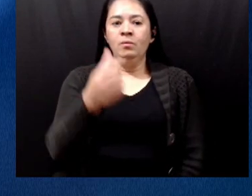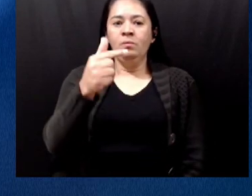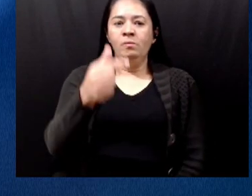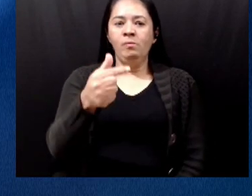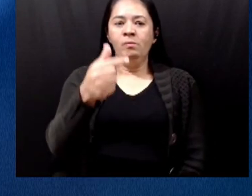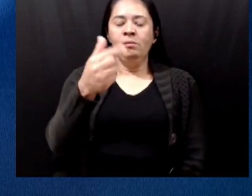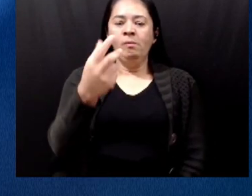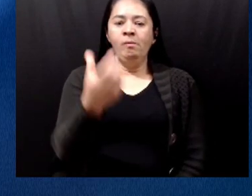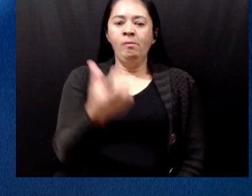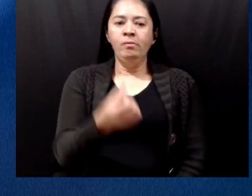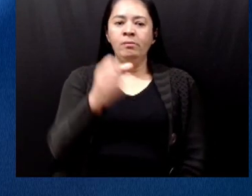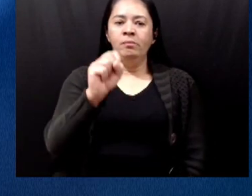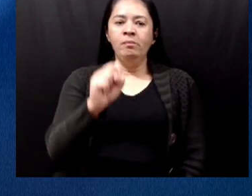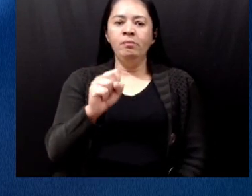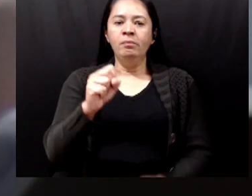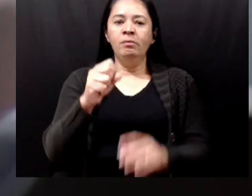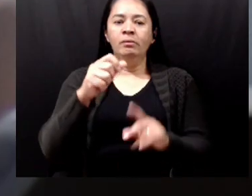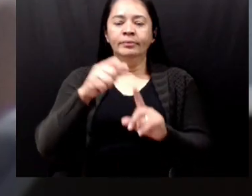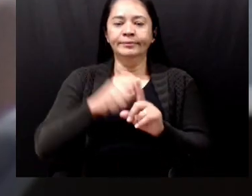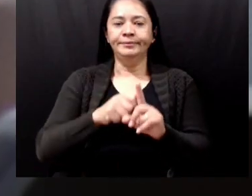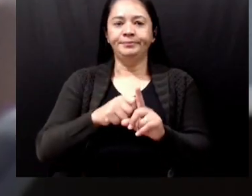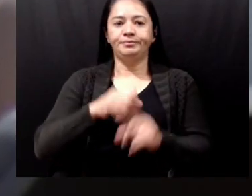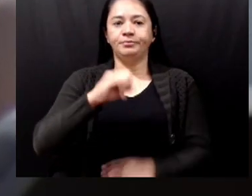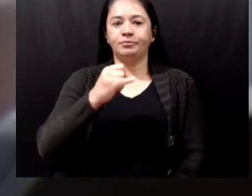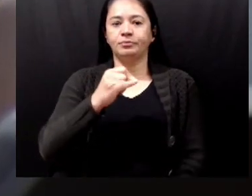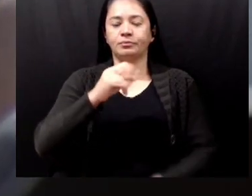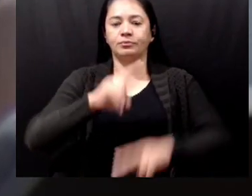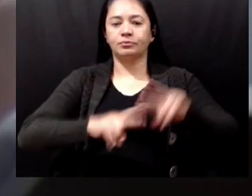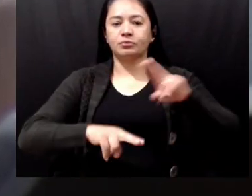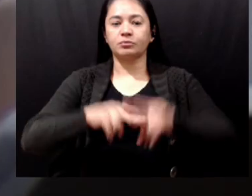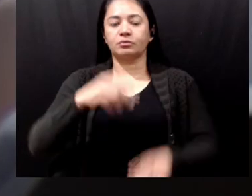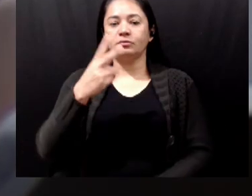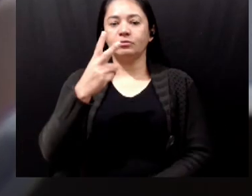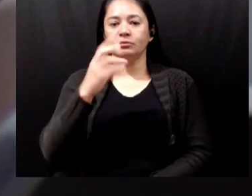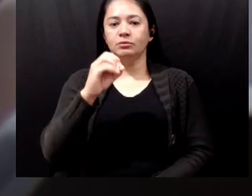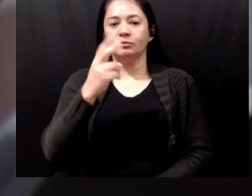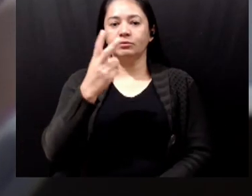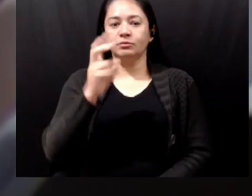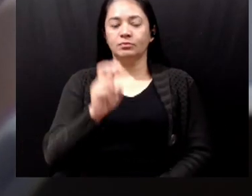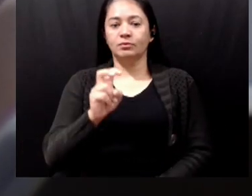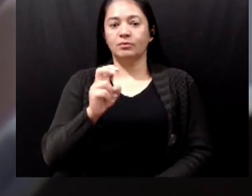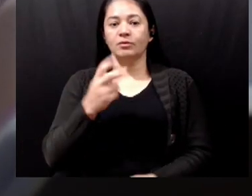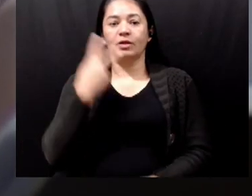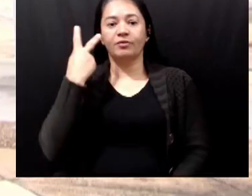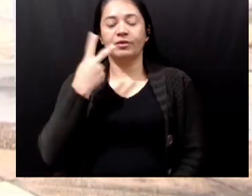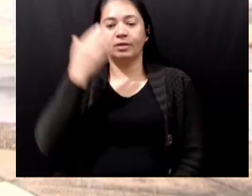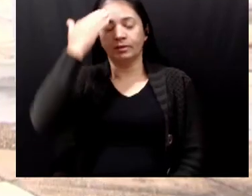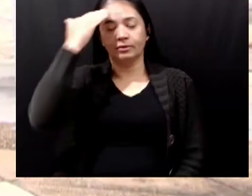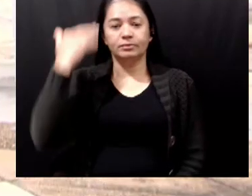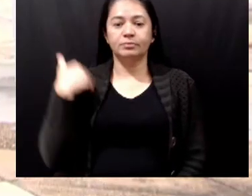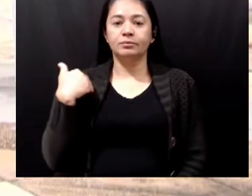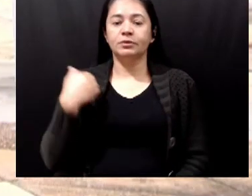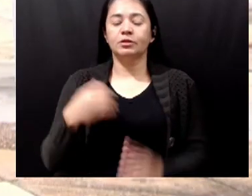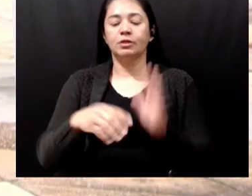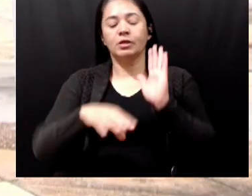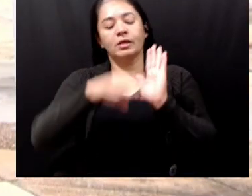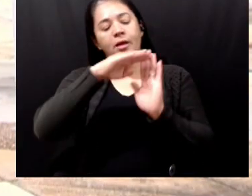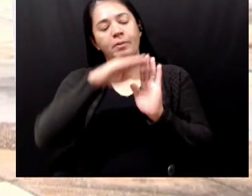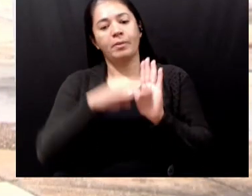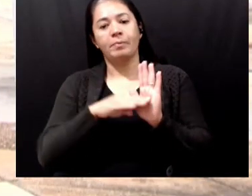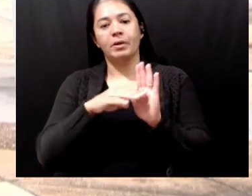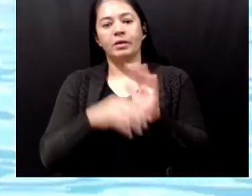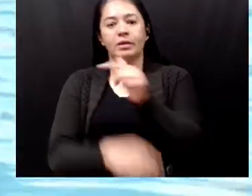16.768, de 30 de junho de 2025, de autoria da vereadora Débora Palermo, que institui a Semana Municipal